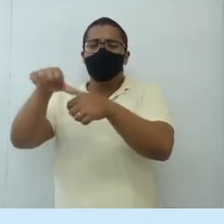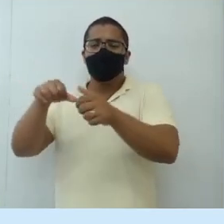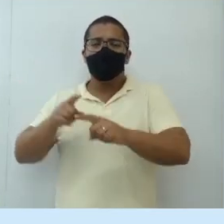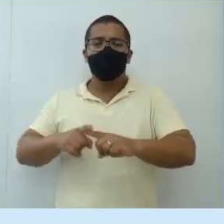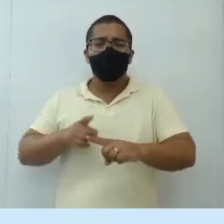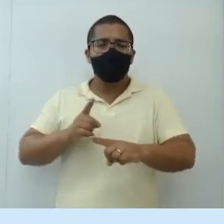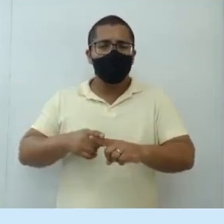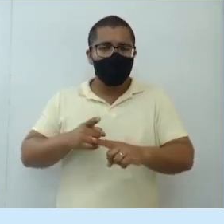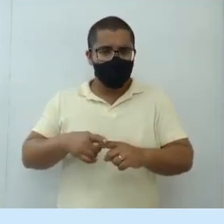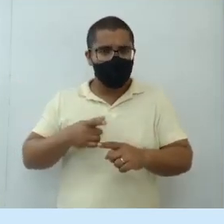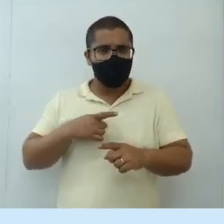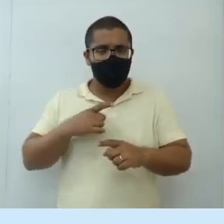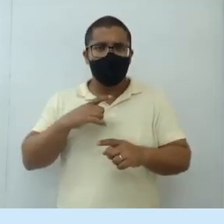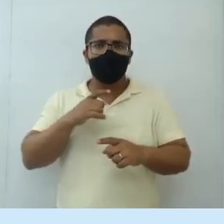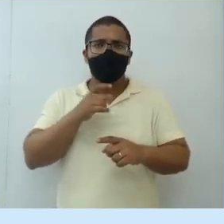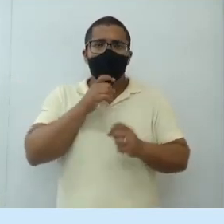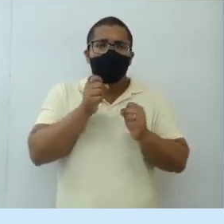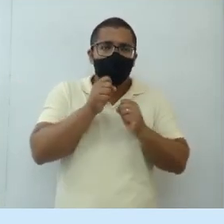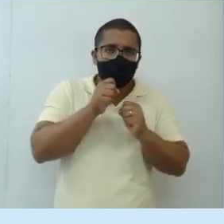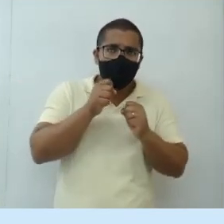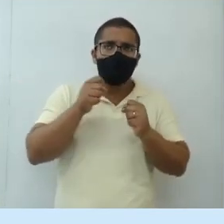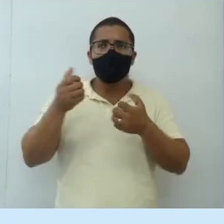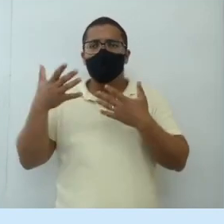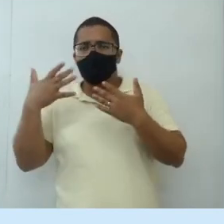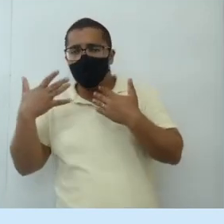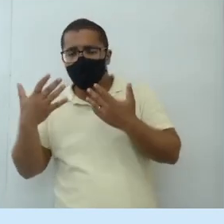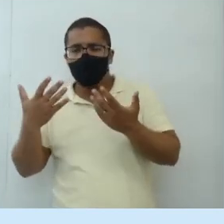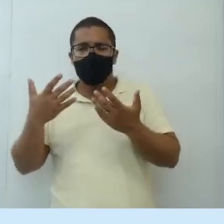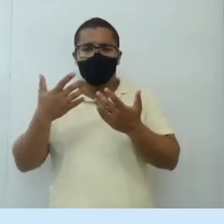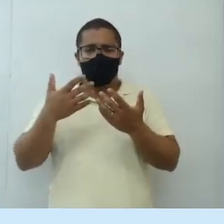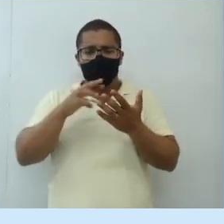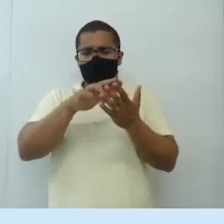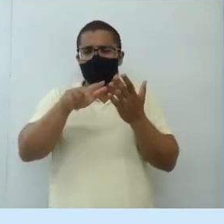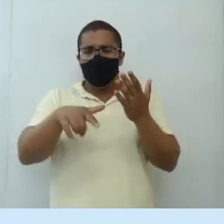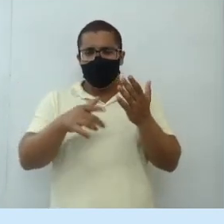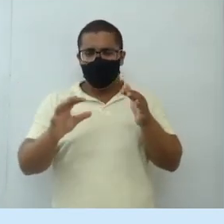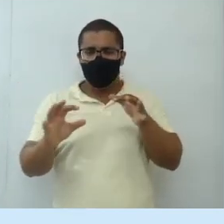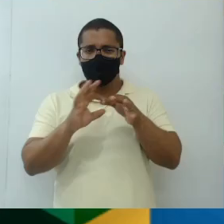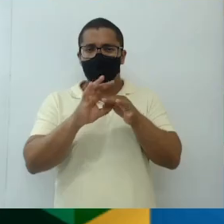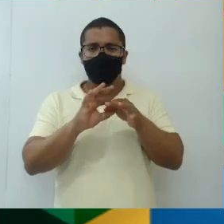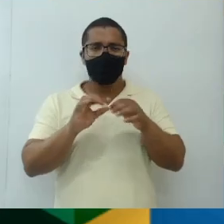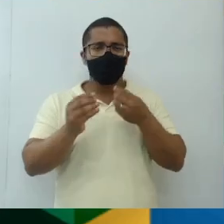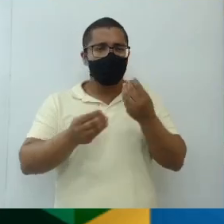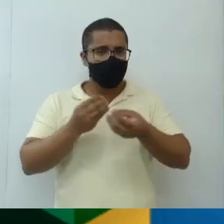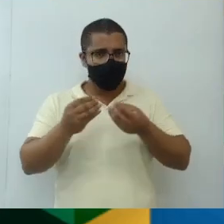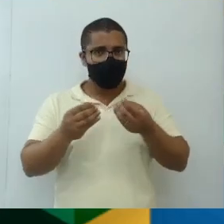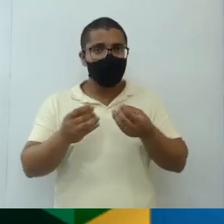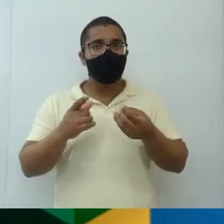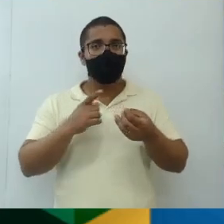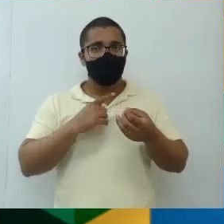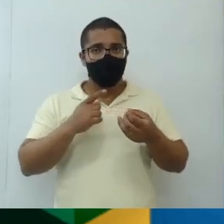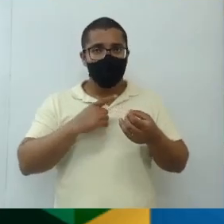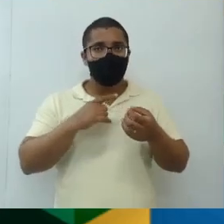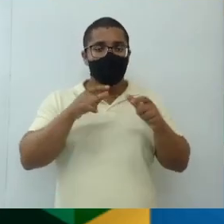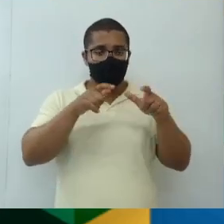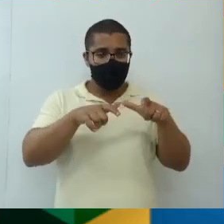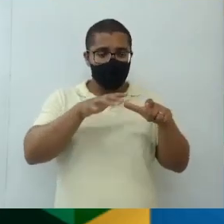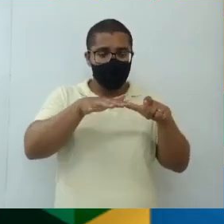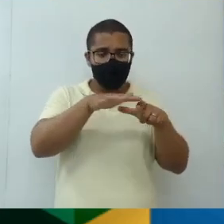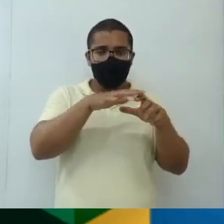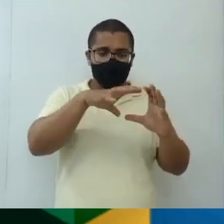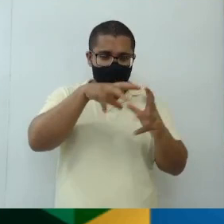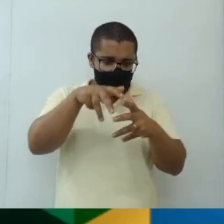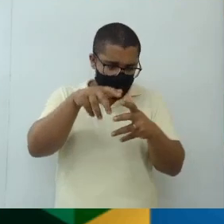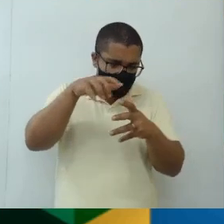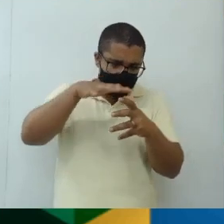estações a E essas relações climáticas então nós temos aí a zona térmica da